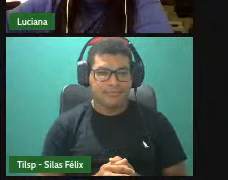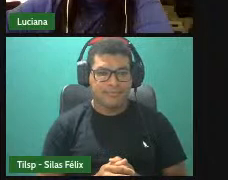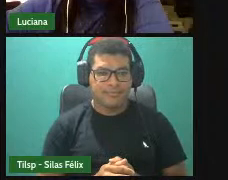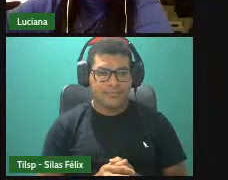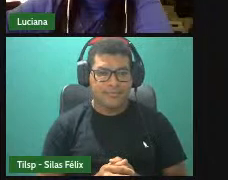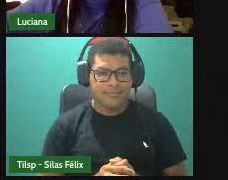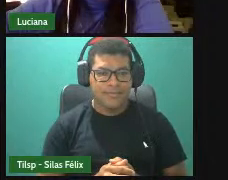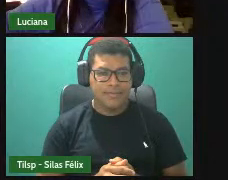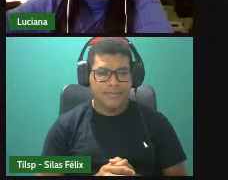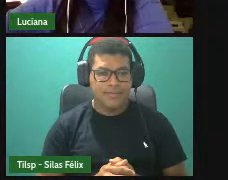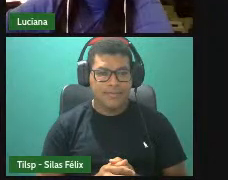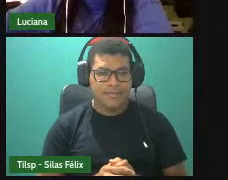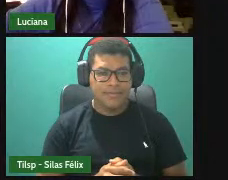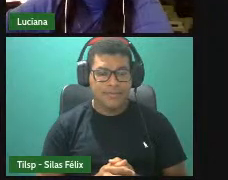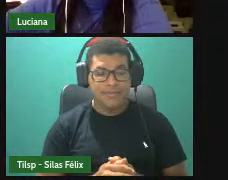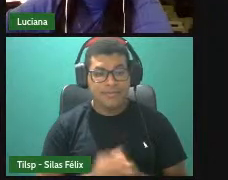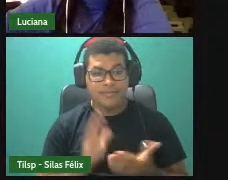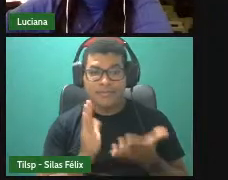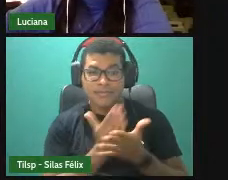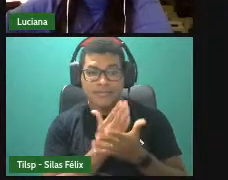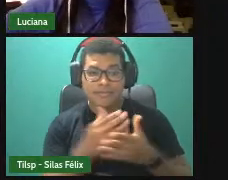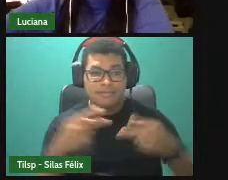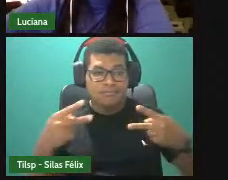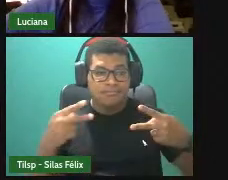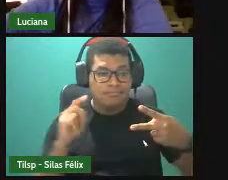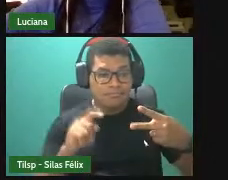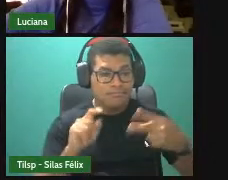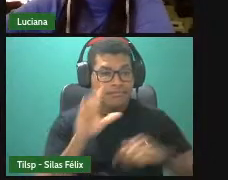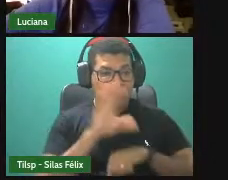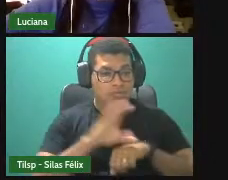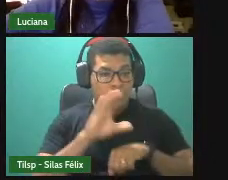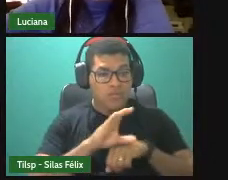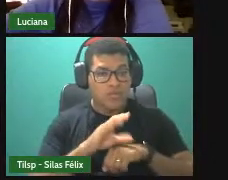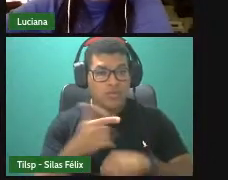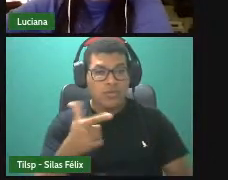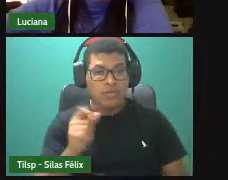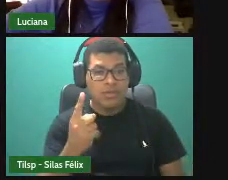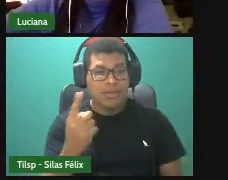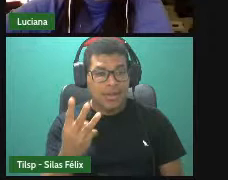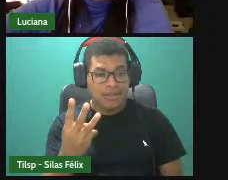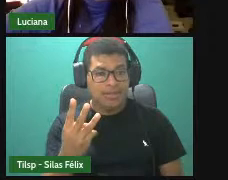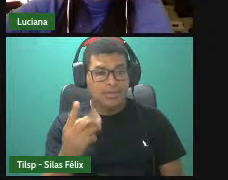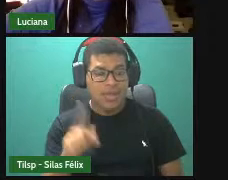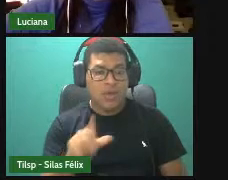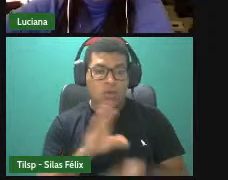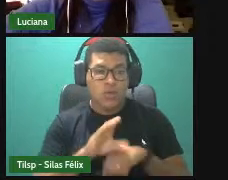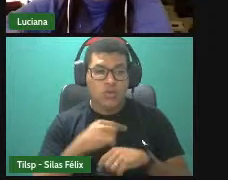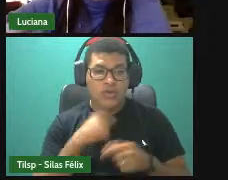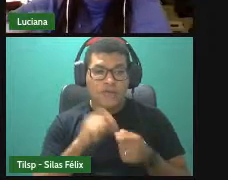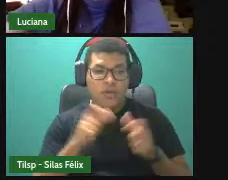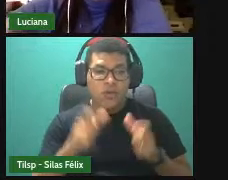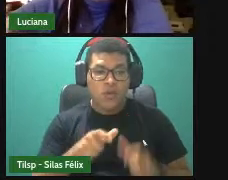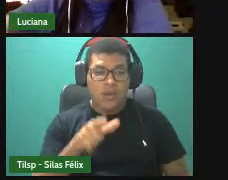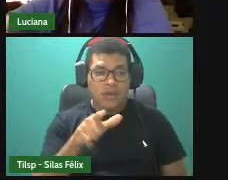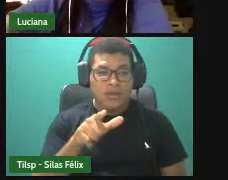Tá bem, pessoal? Aqui botei alguns links de cursos. Em 2013, um dos cursos que eu fiz foi do Rui